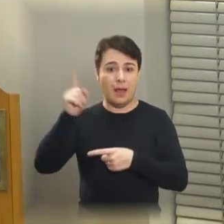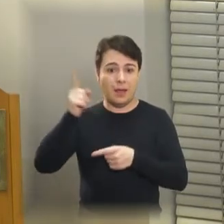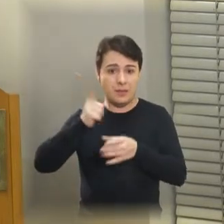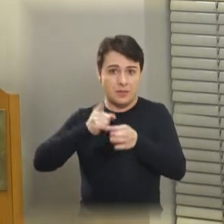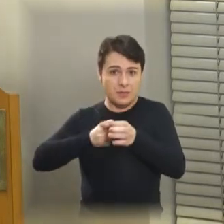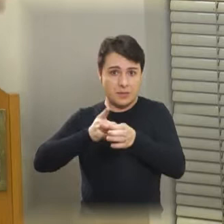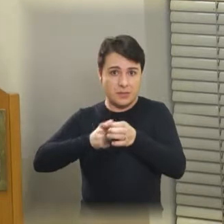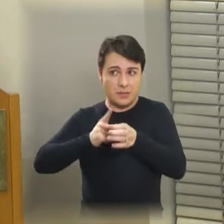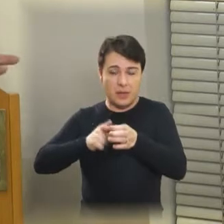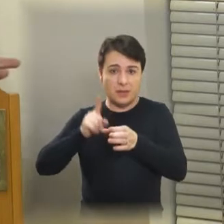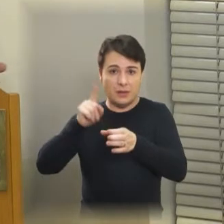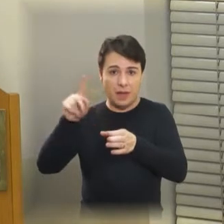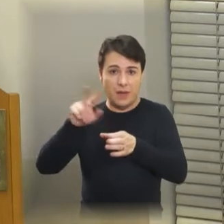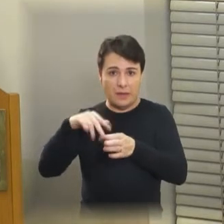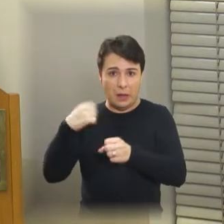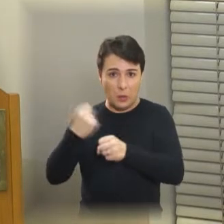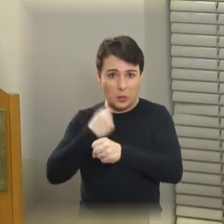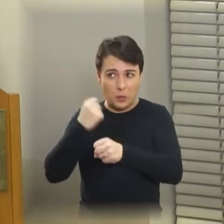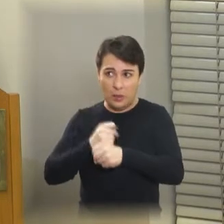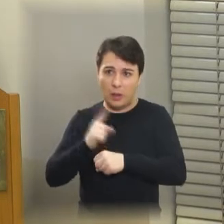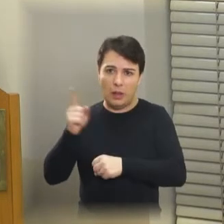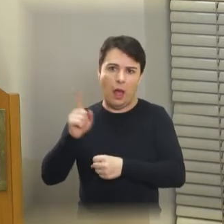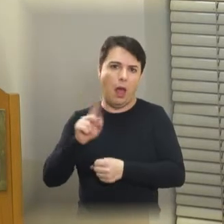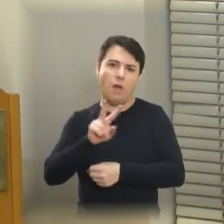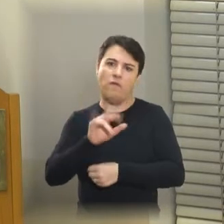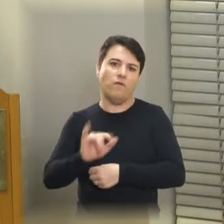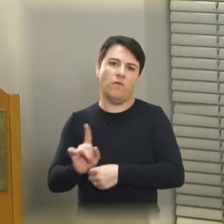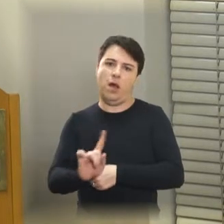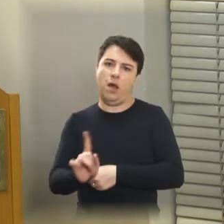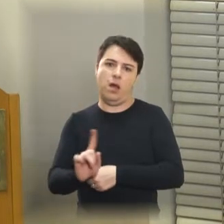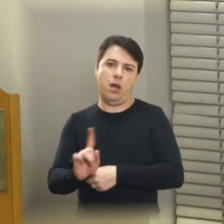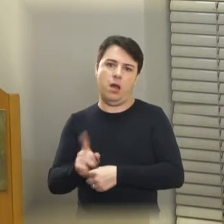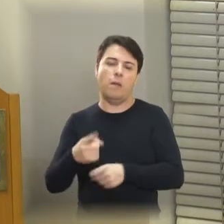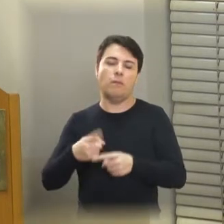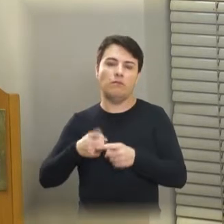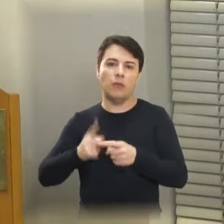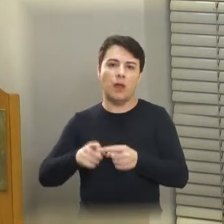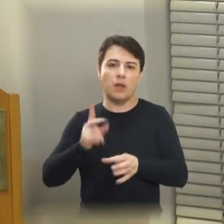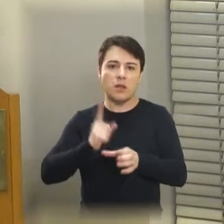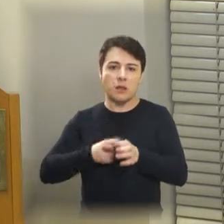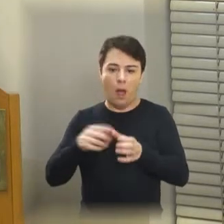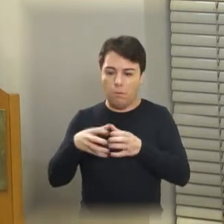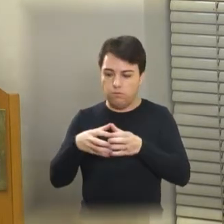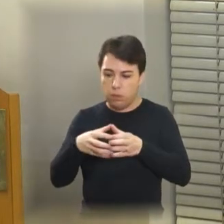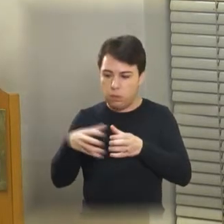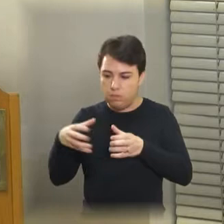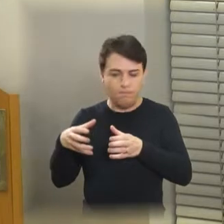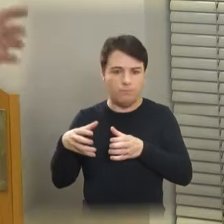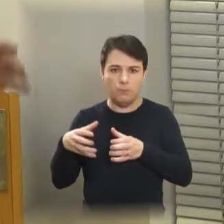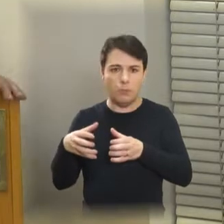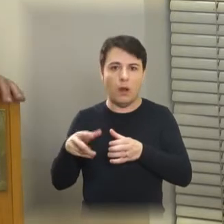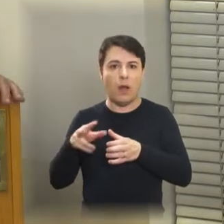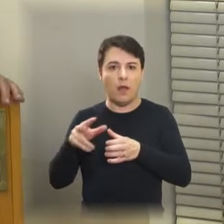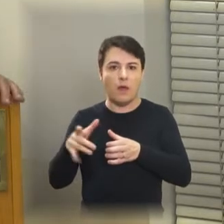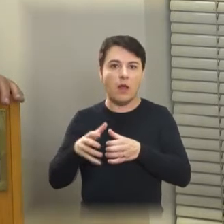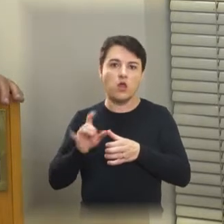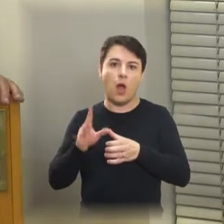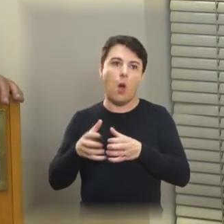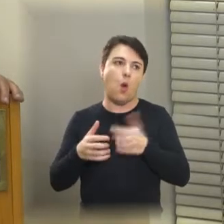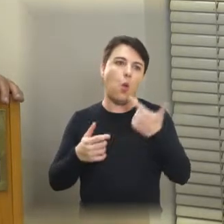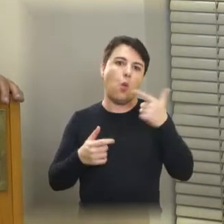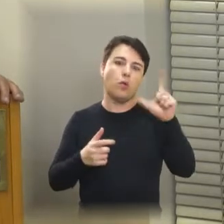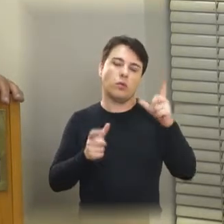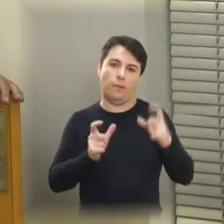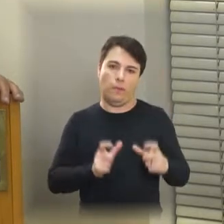vai fazer mais nada com aquela área de lá. A cidade não tem para onde crescer, não cresce para cá, ela vai ter que crescer para o norte.